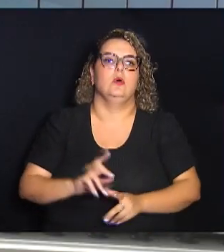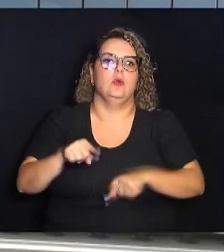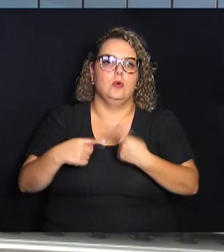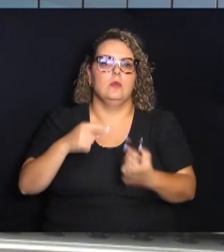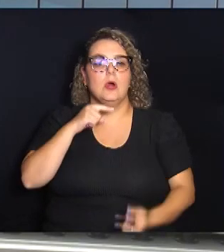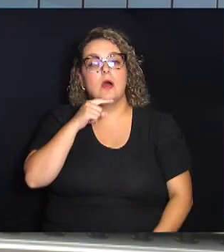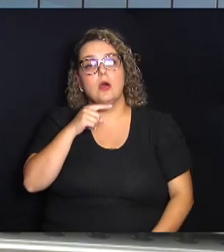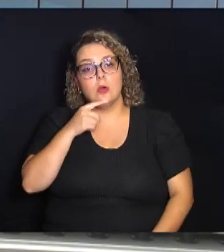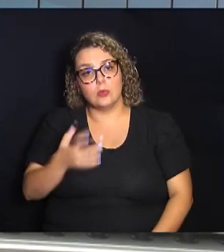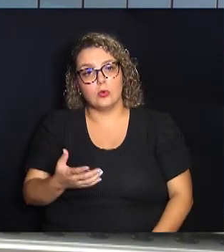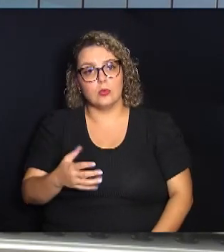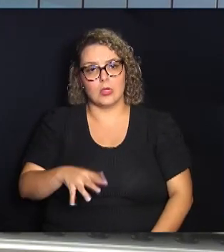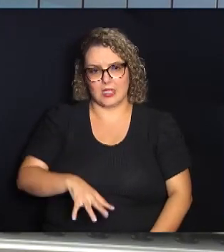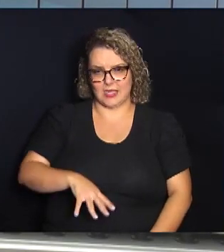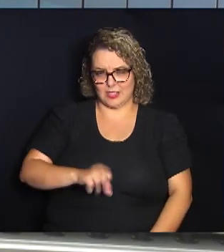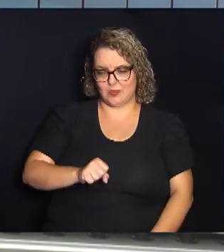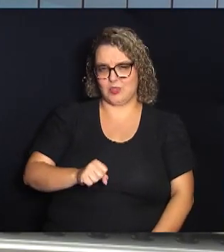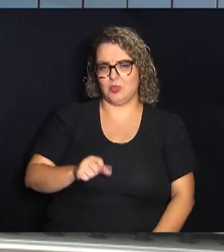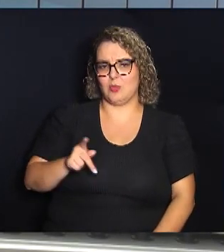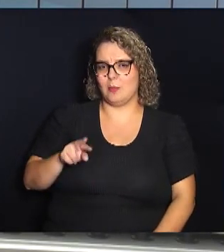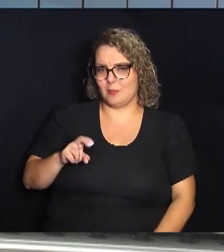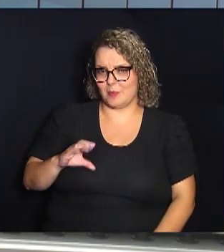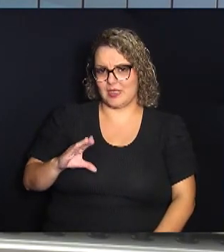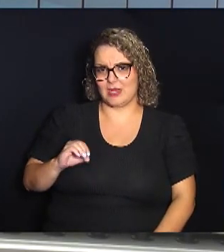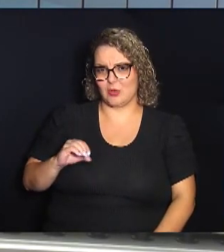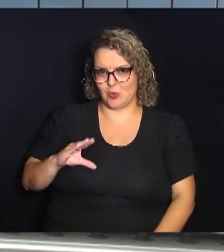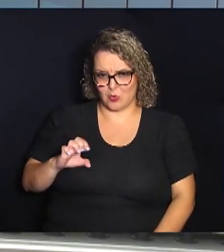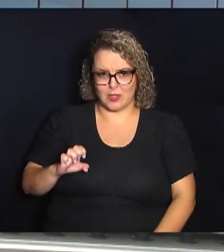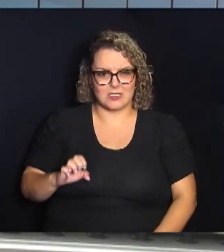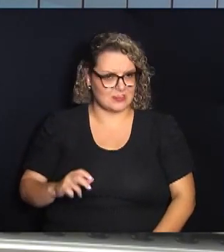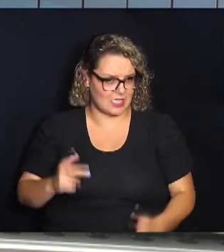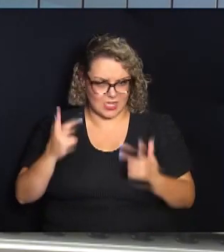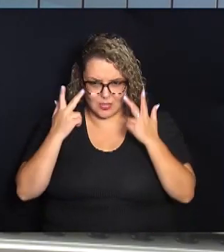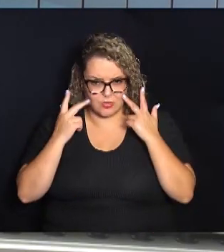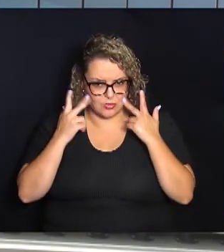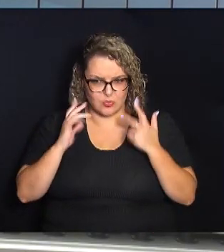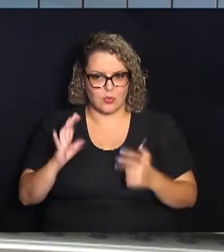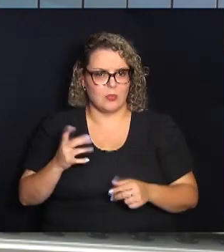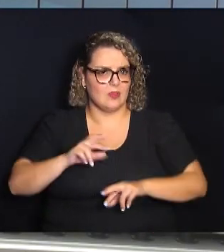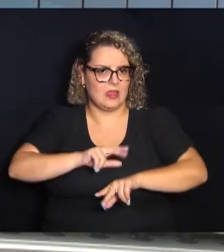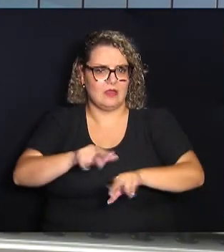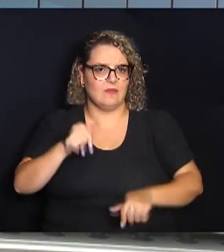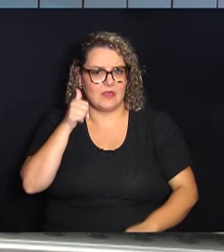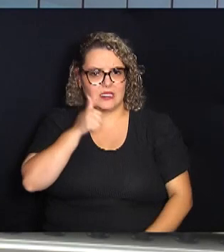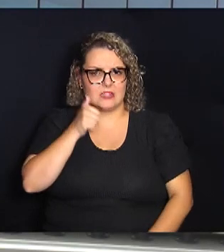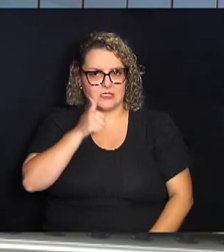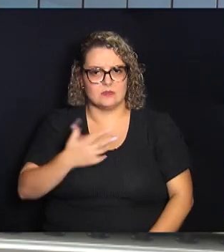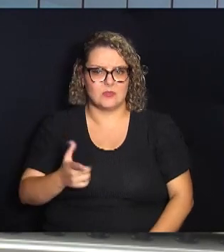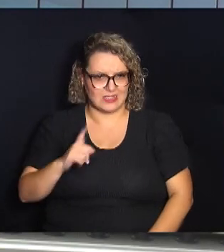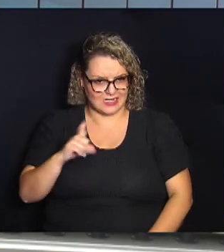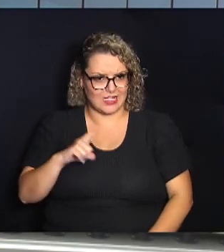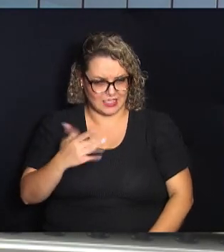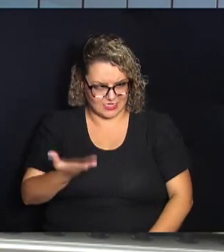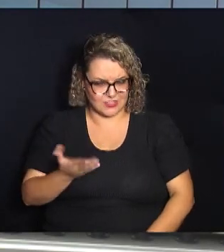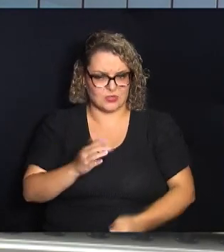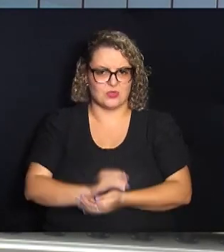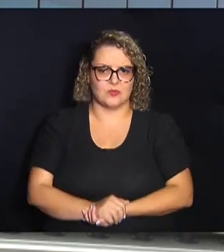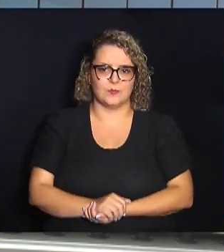né? A menopausa precoce, é comum isso acontecer? Muitas mulheres têm isso?